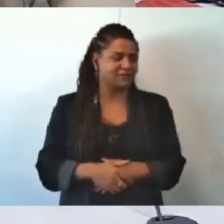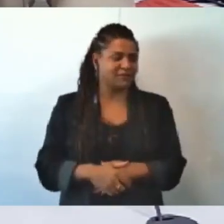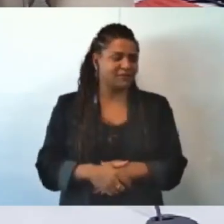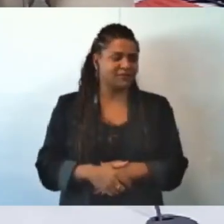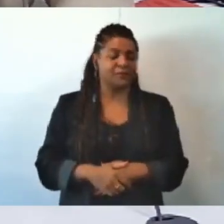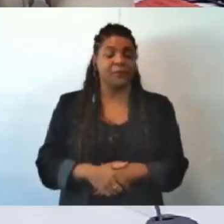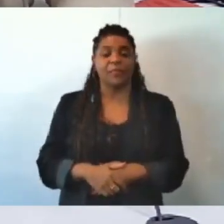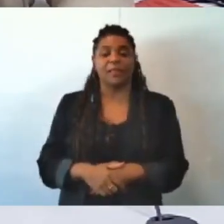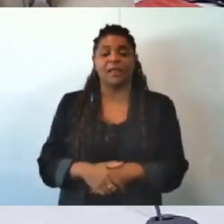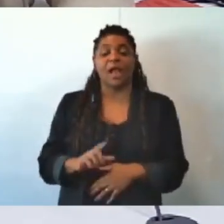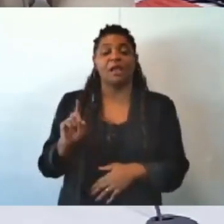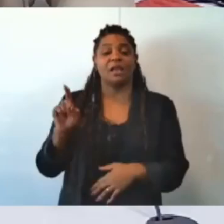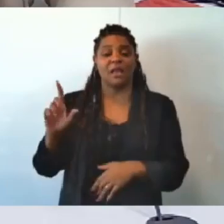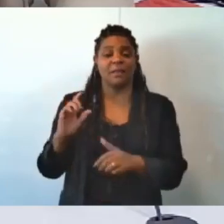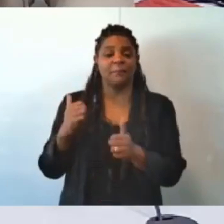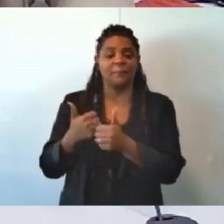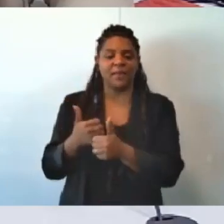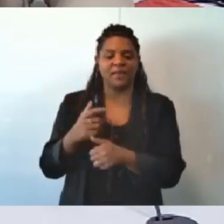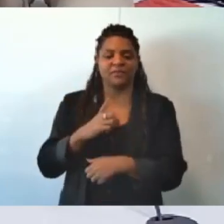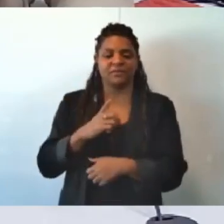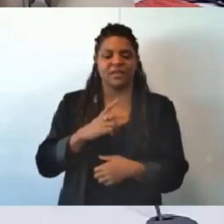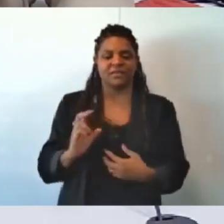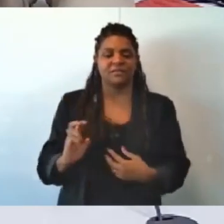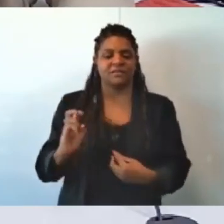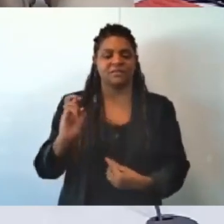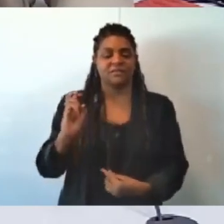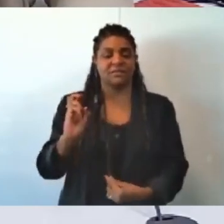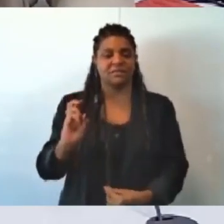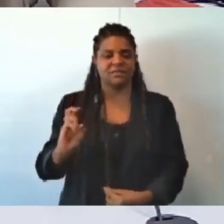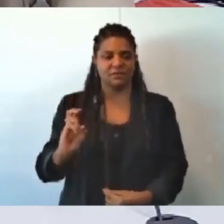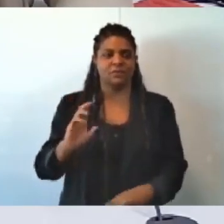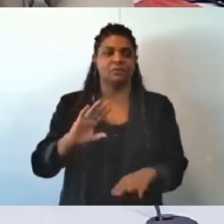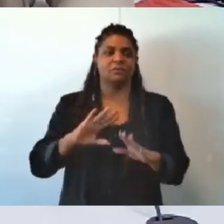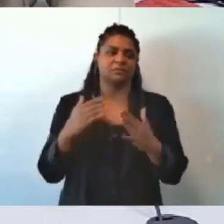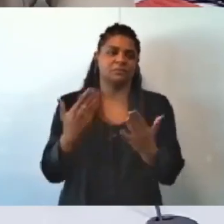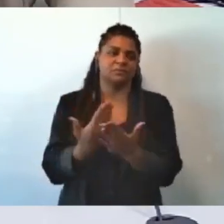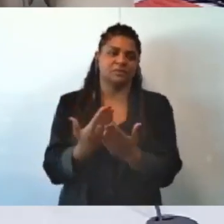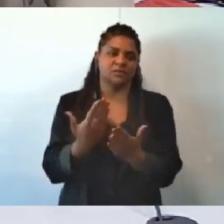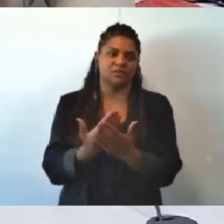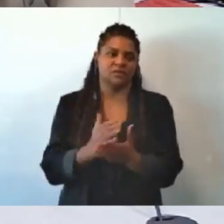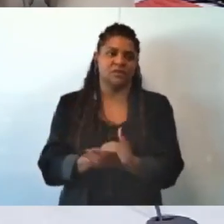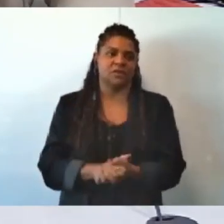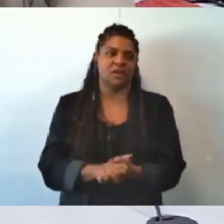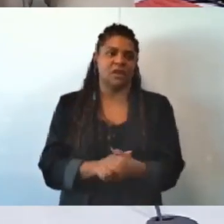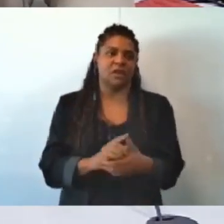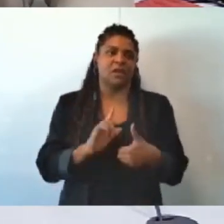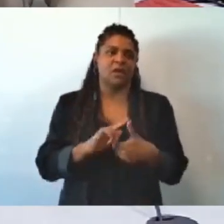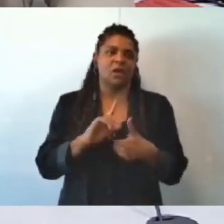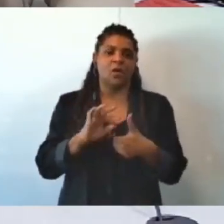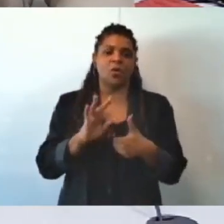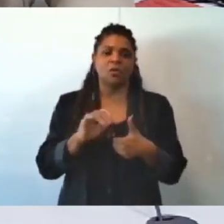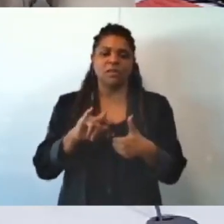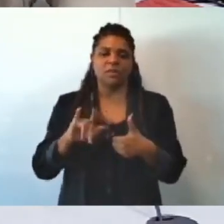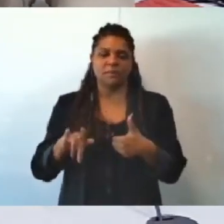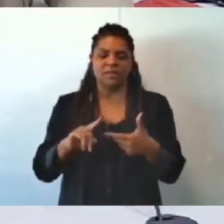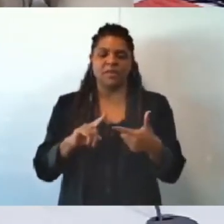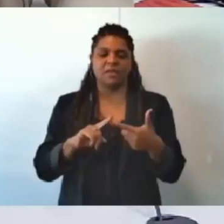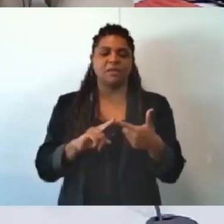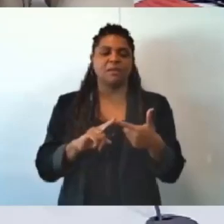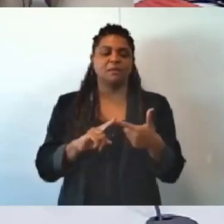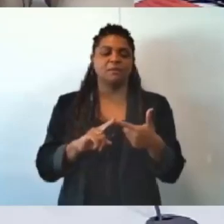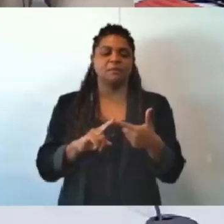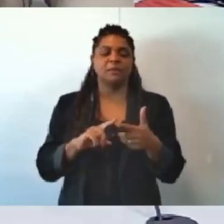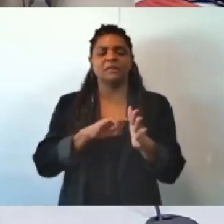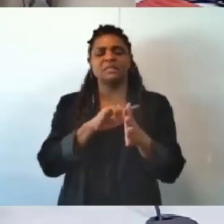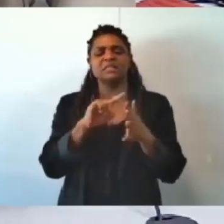tem cinco escolas, né? Porque tem a Contemig, tem a Nossa Senhora das Dores, Colégio Nossa Senhora das Dores, tem a